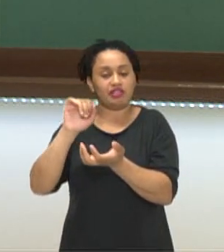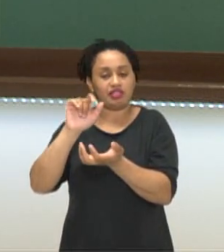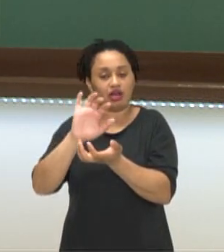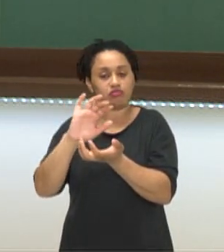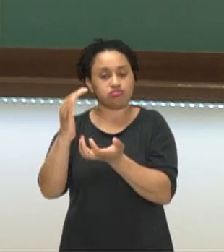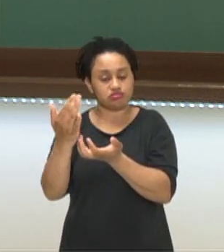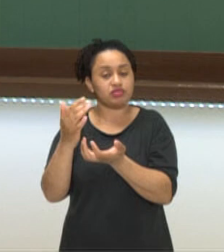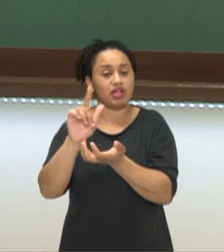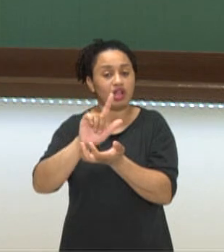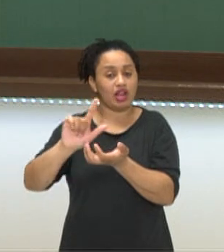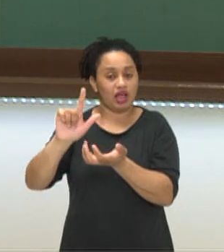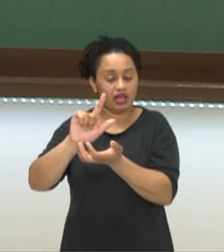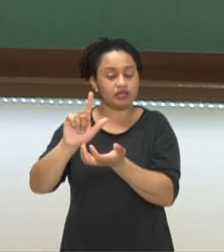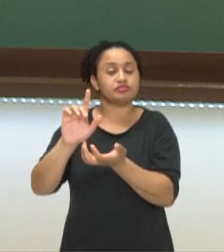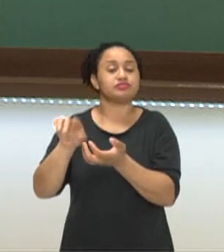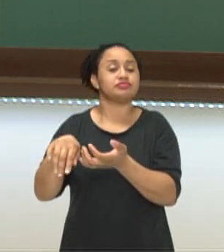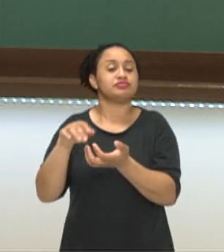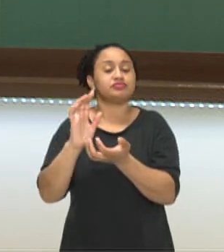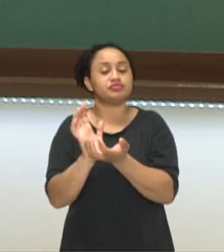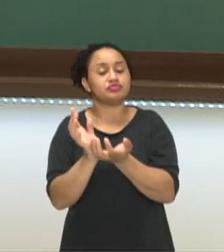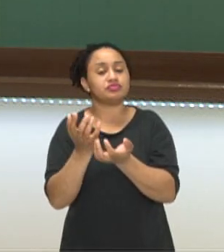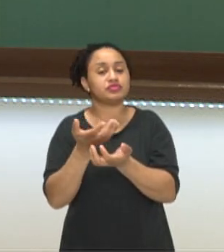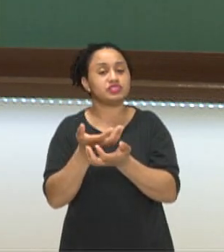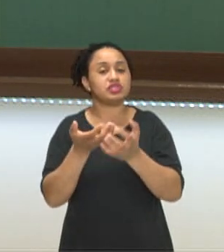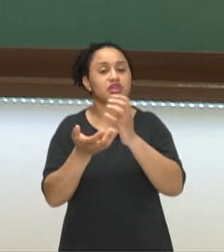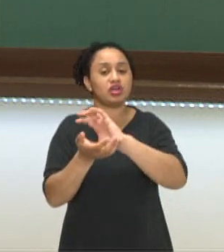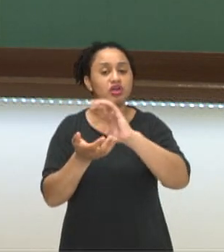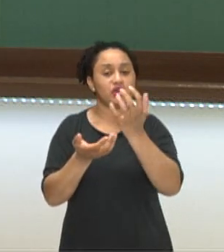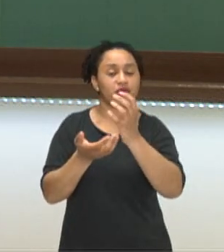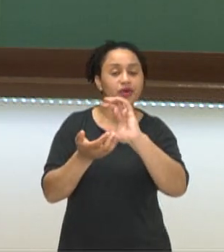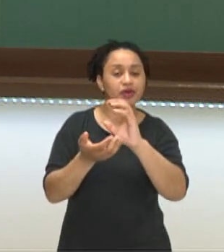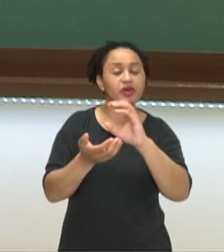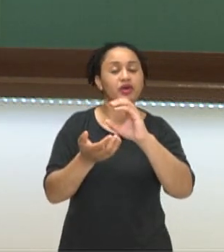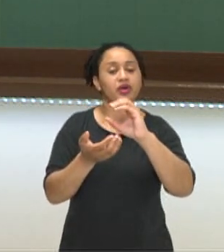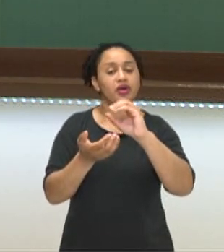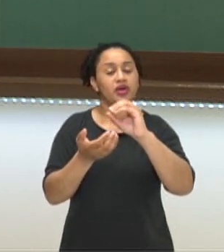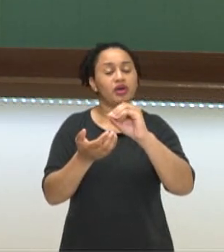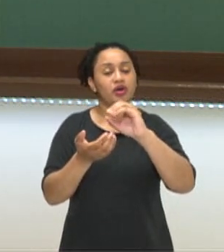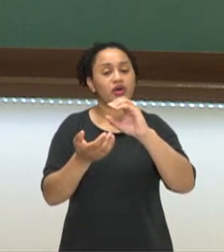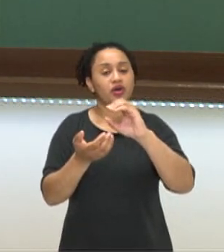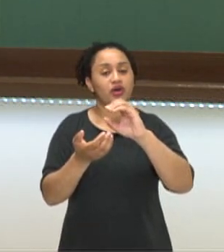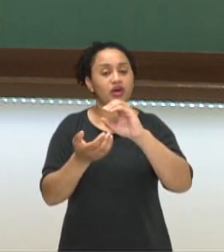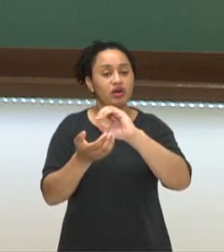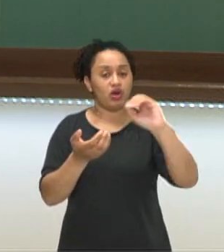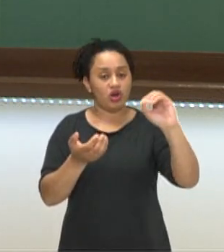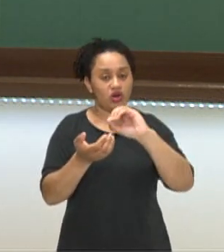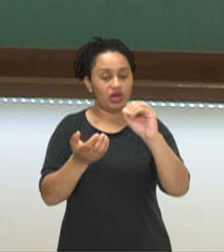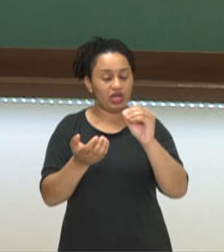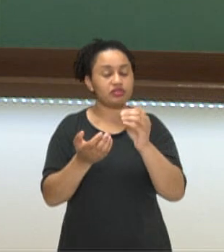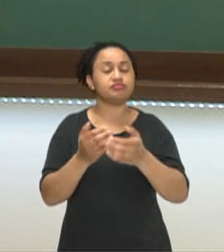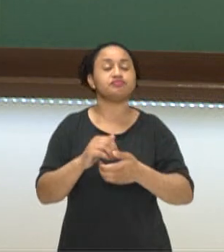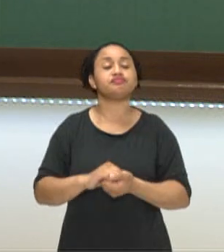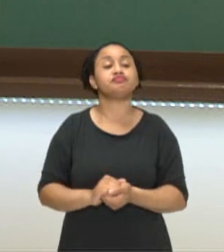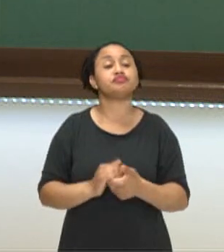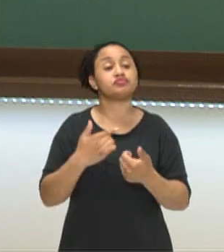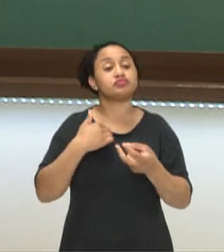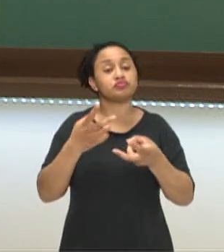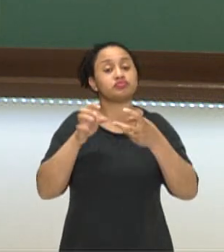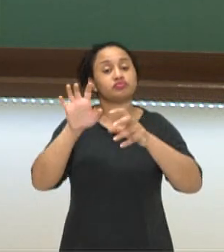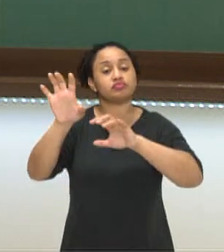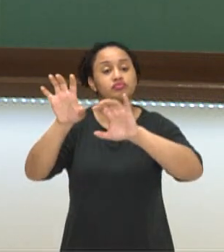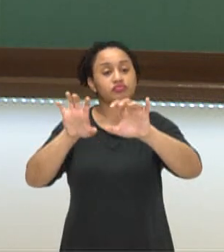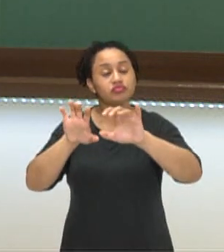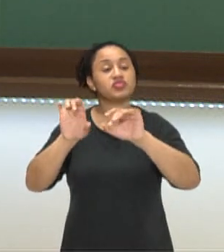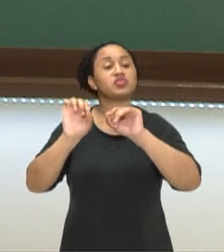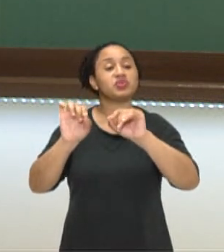porção leste do continente, e a Europa ocidental, a porção oeste do continente. A gente vai perceber que estas regiões,